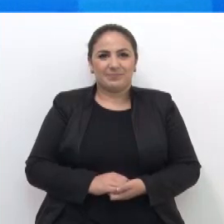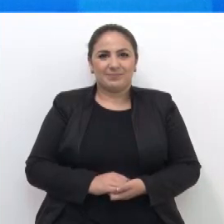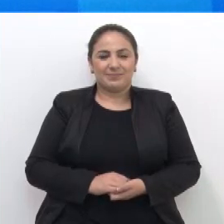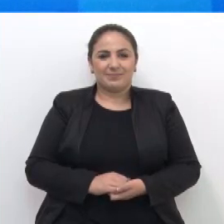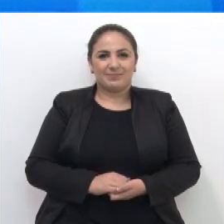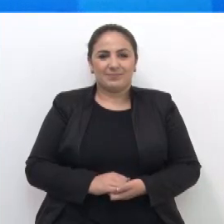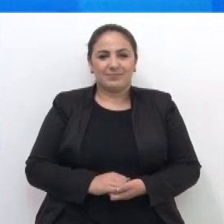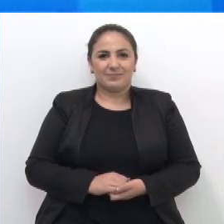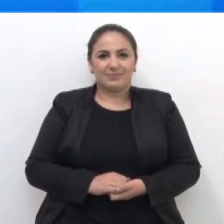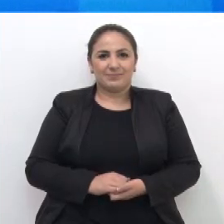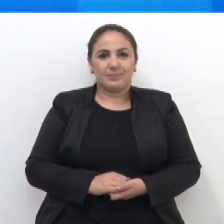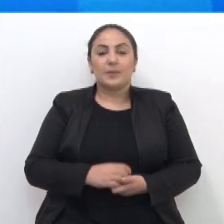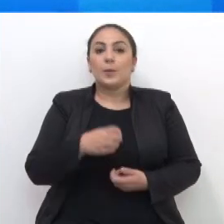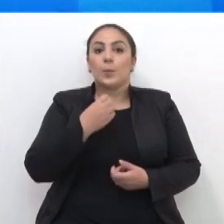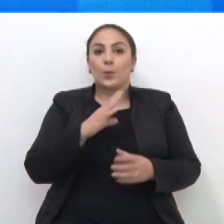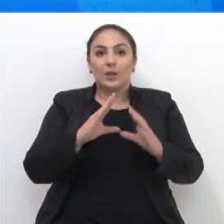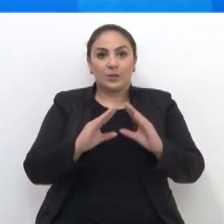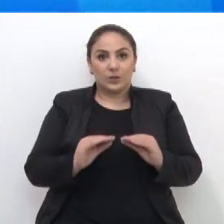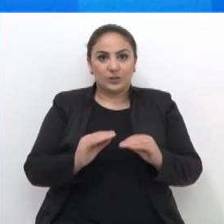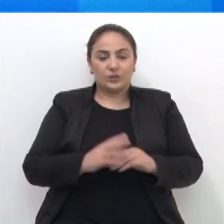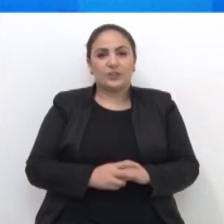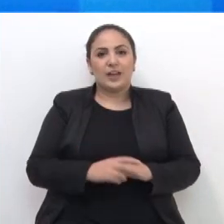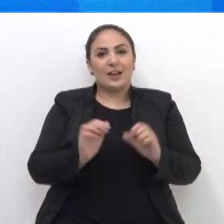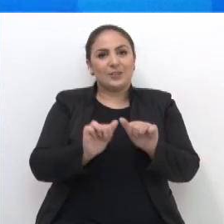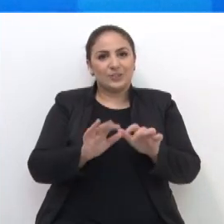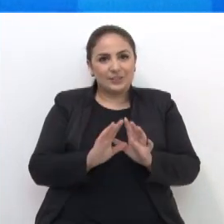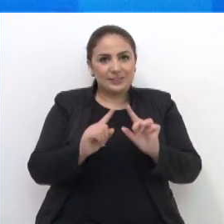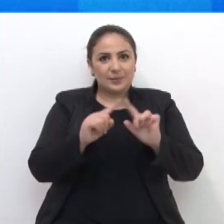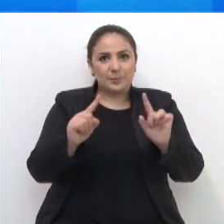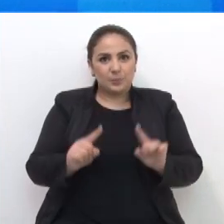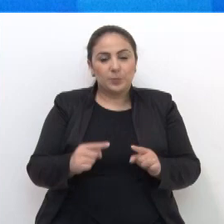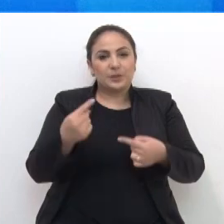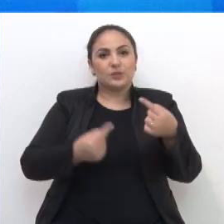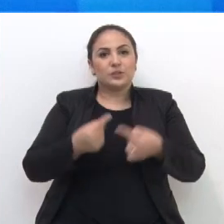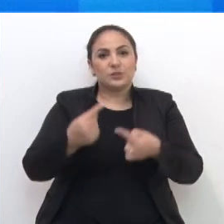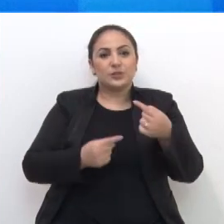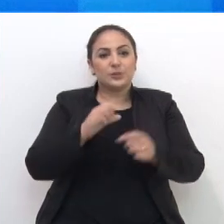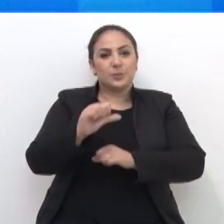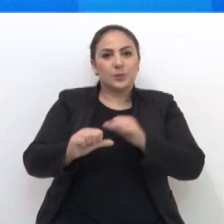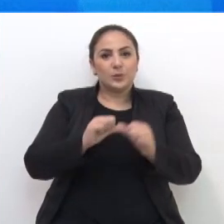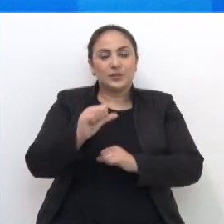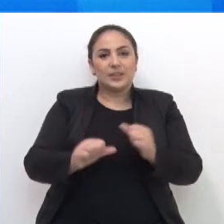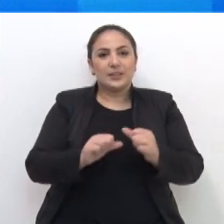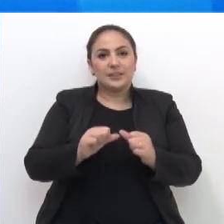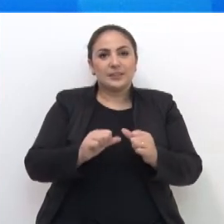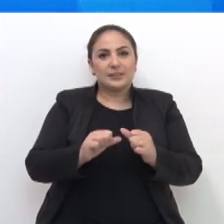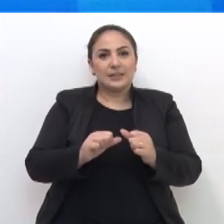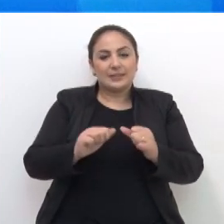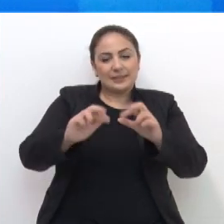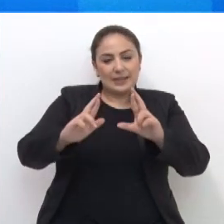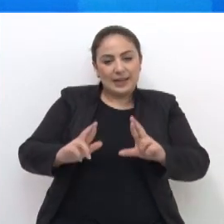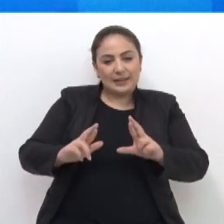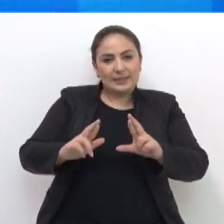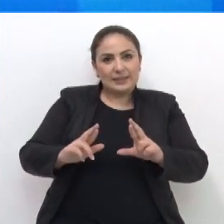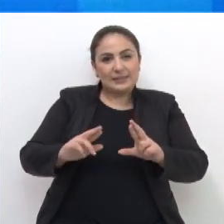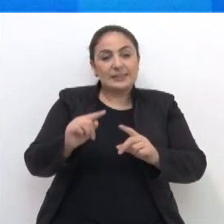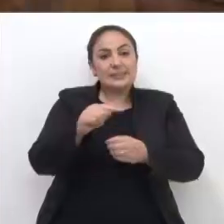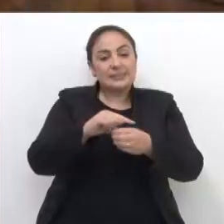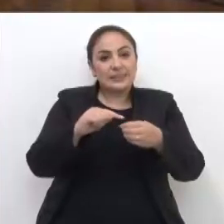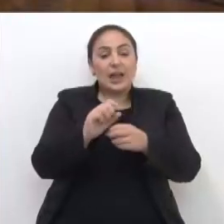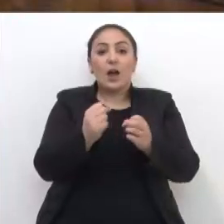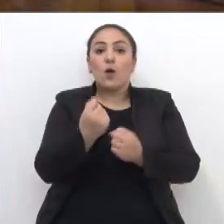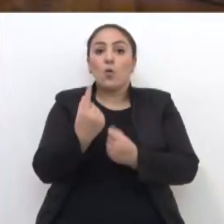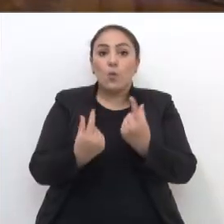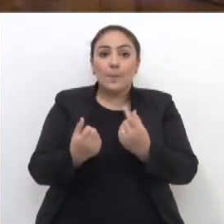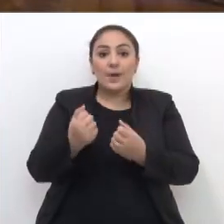Boa noite. A audiência pública discute mudanças no zoneamento da cidade. Algumas contemplam áreas para habitação. É